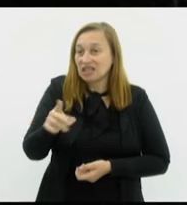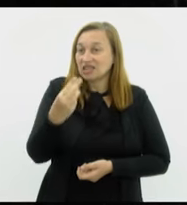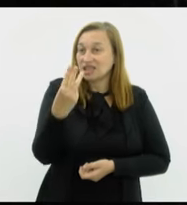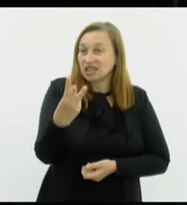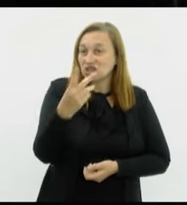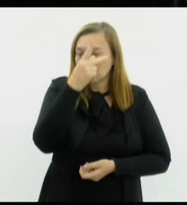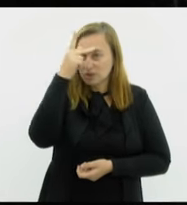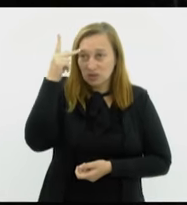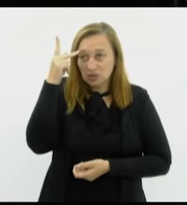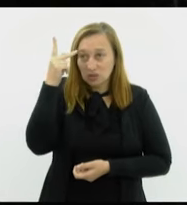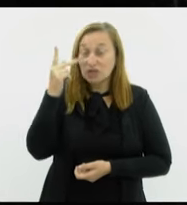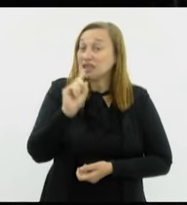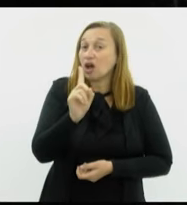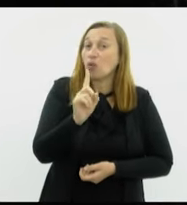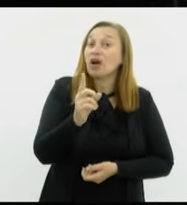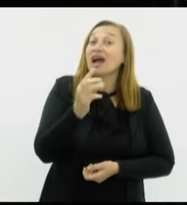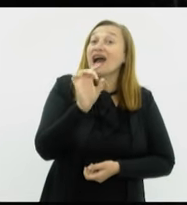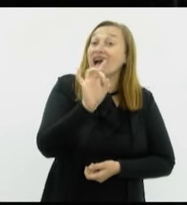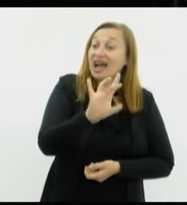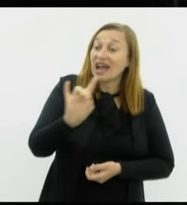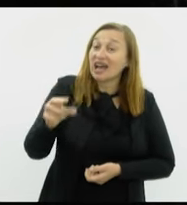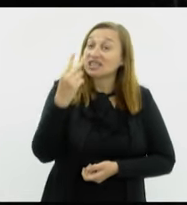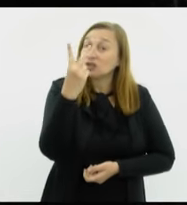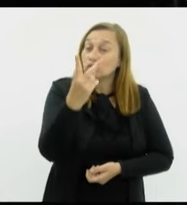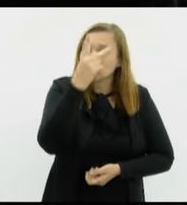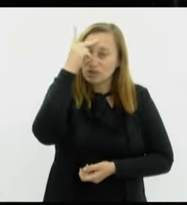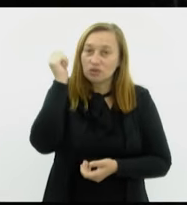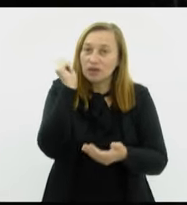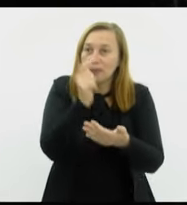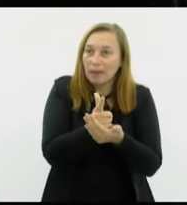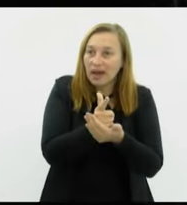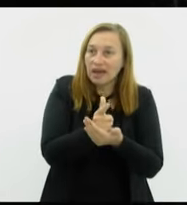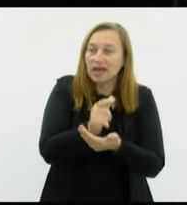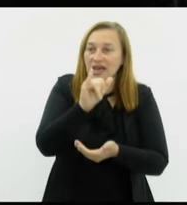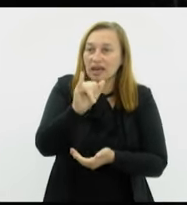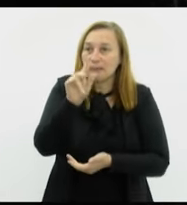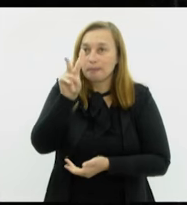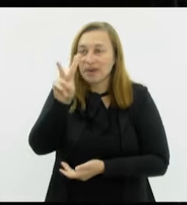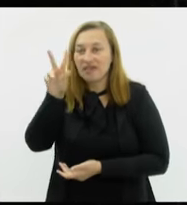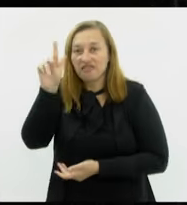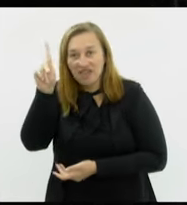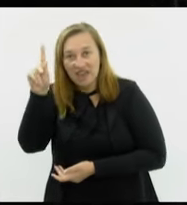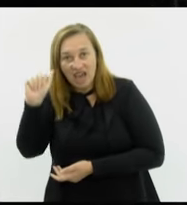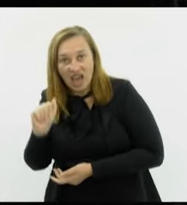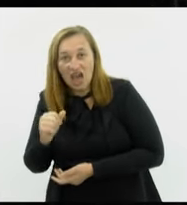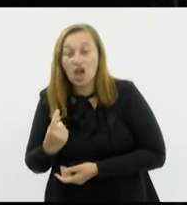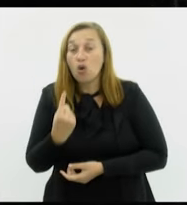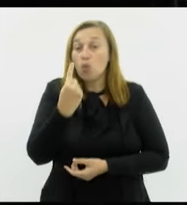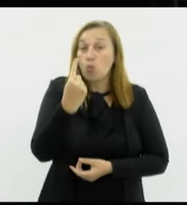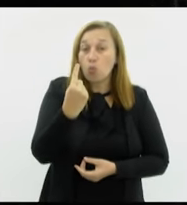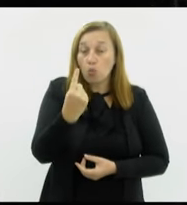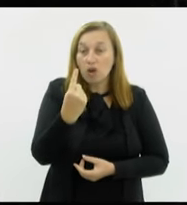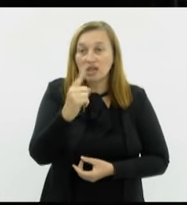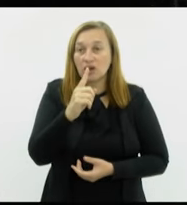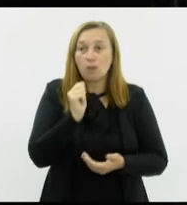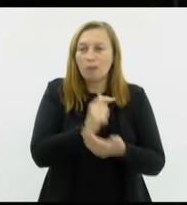IPVA, 3 não, cada 2 pessoas que pagam IPVA, uma não paga. E não paga por